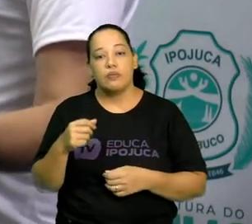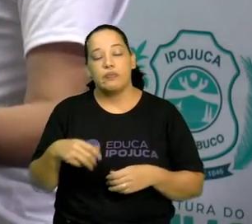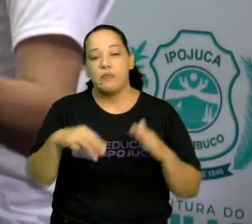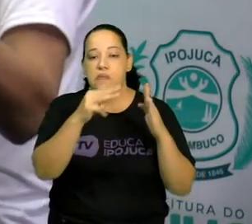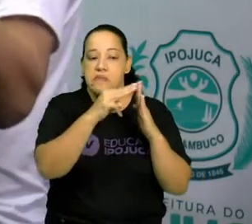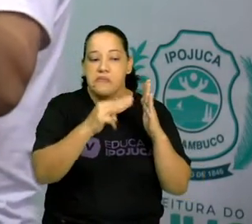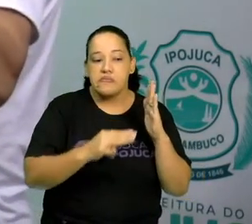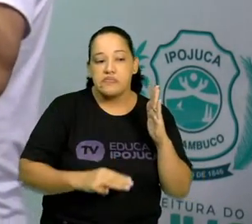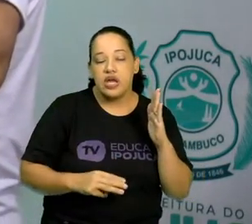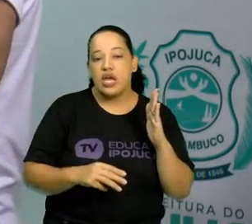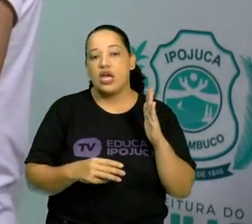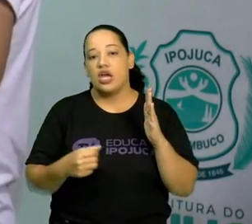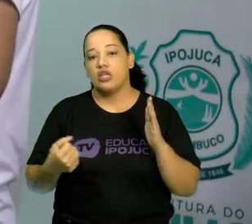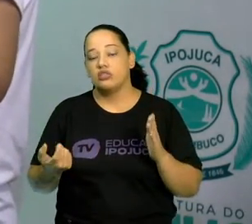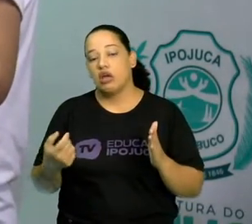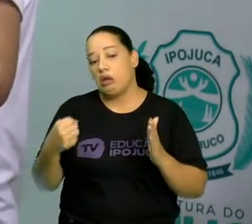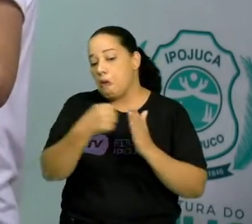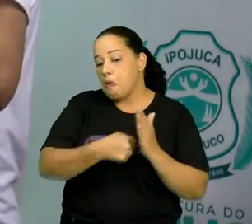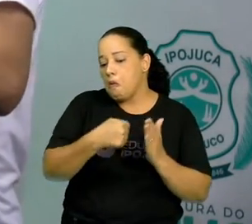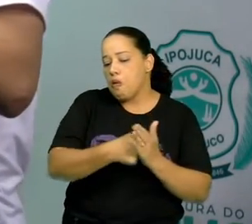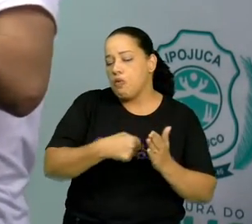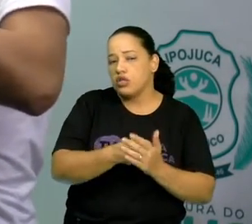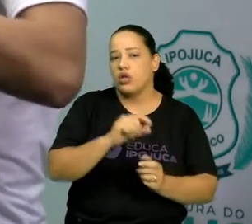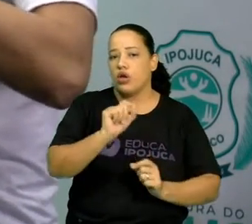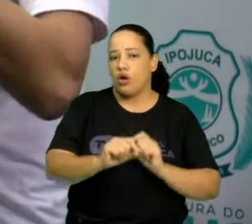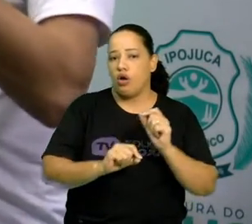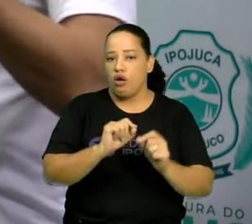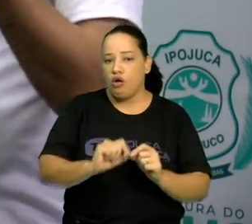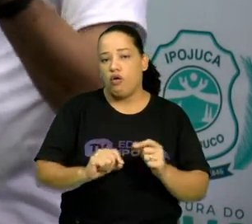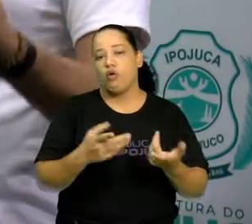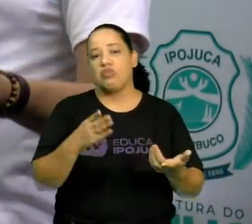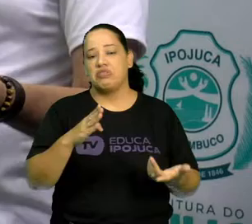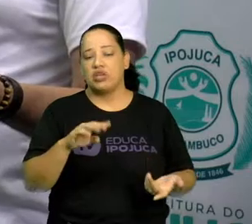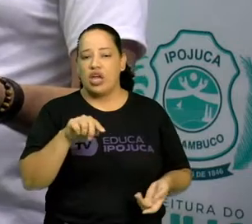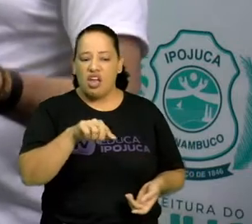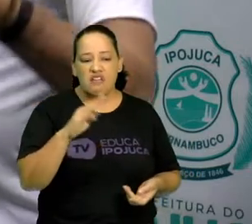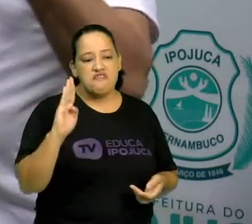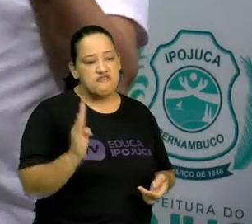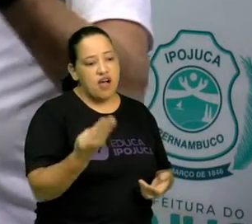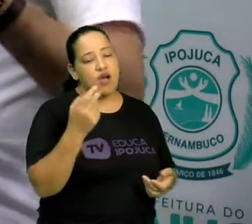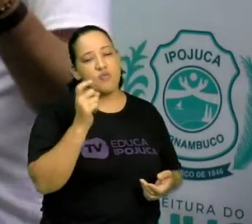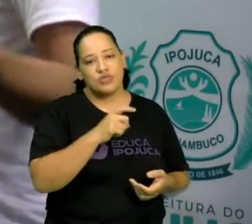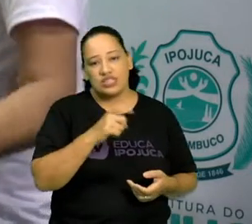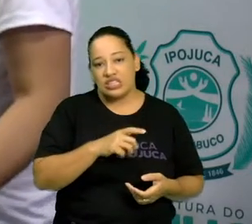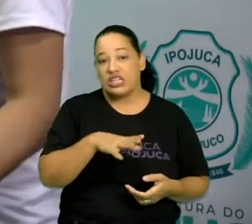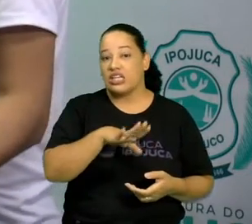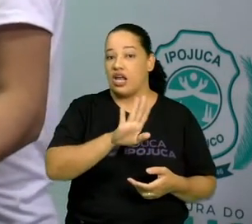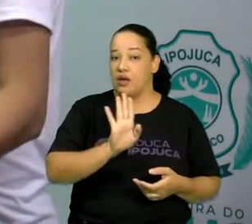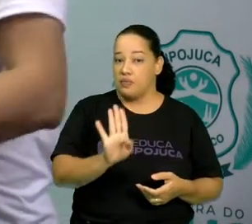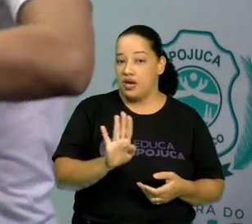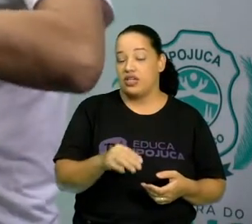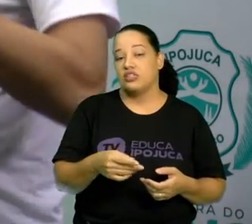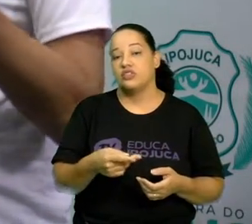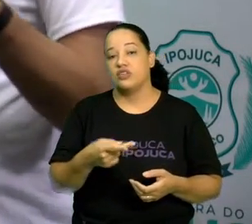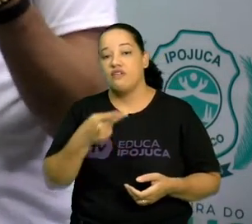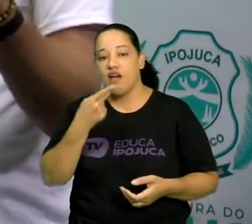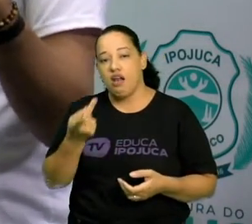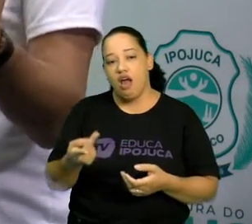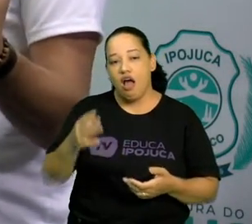combatia a interpretação artificial e falsa, trabalhava com a fé cênica, o si mágico,